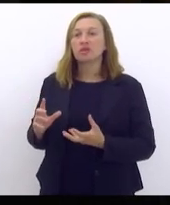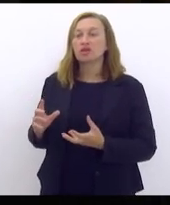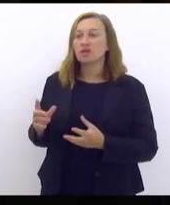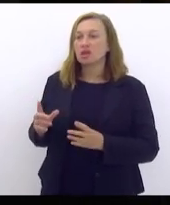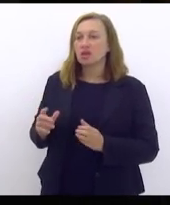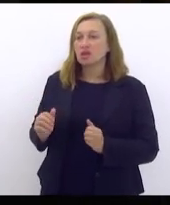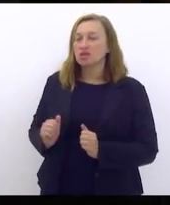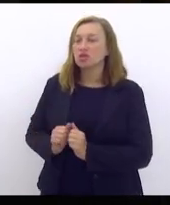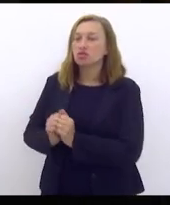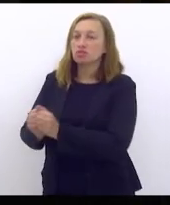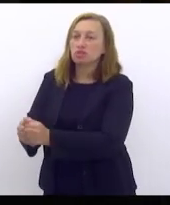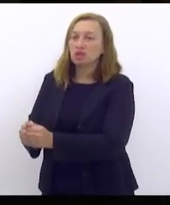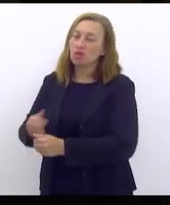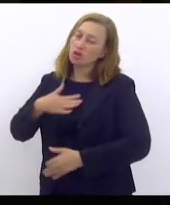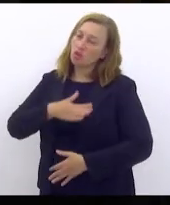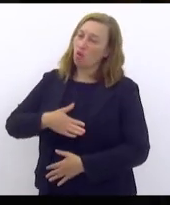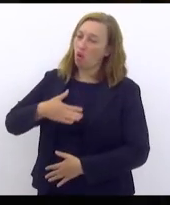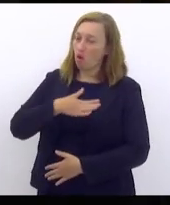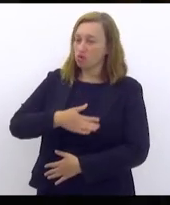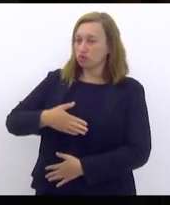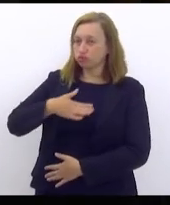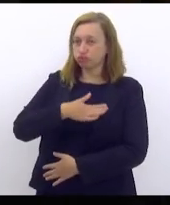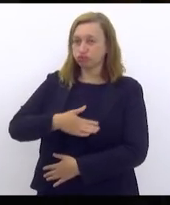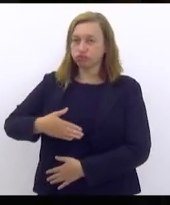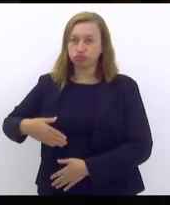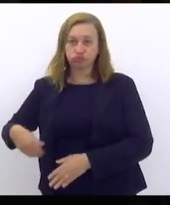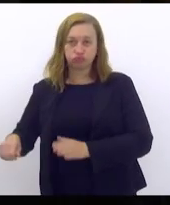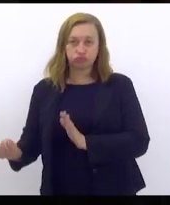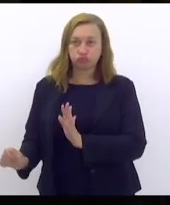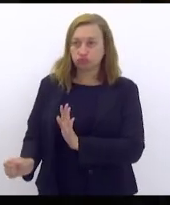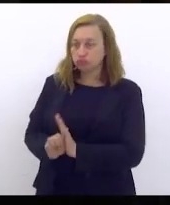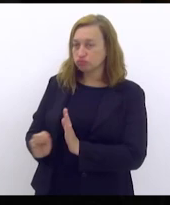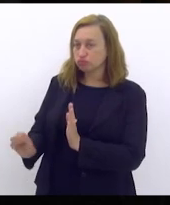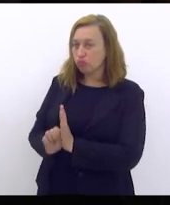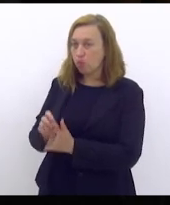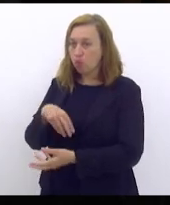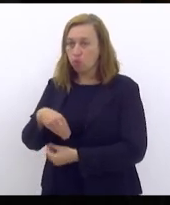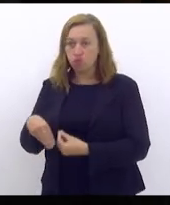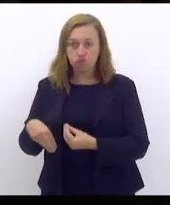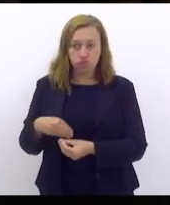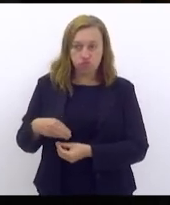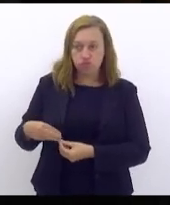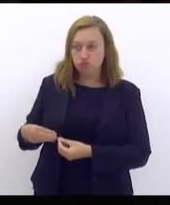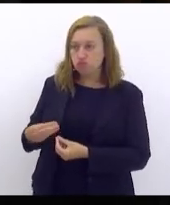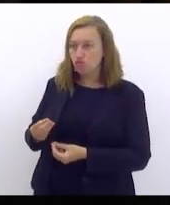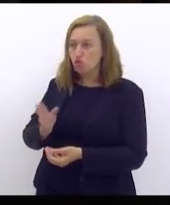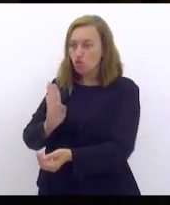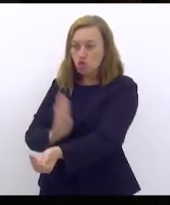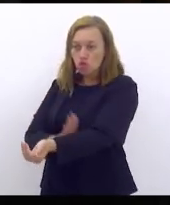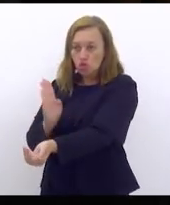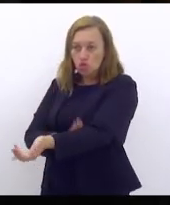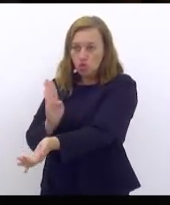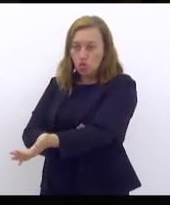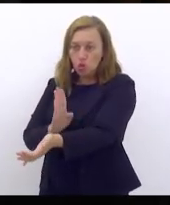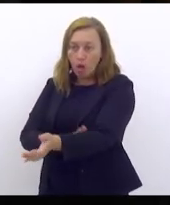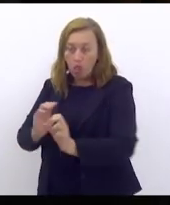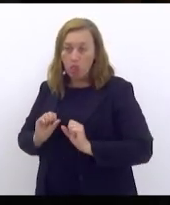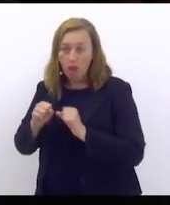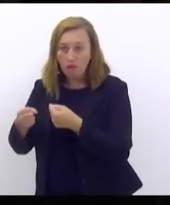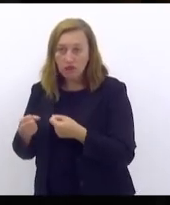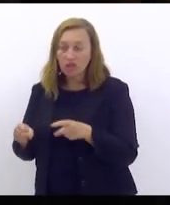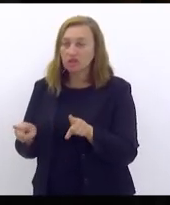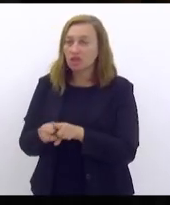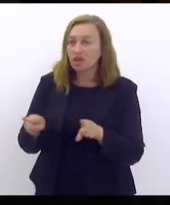gostam, da lascívia, da balbúrdia, do consumo de drogas, eles que chegam a defender